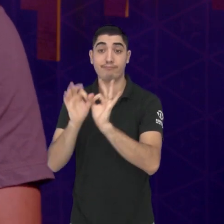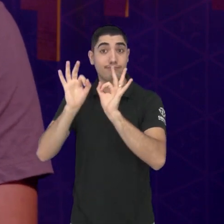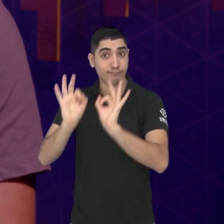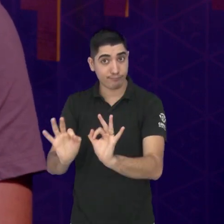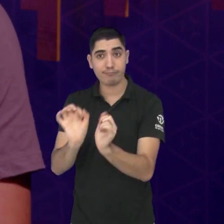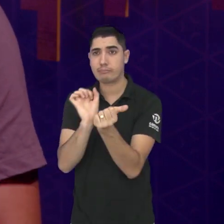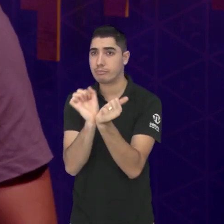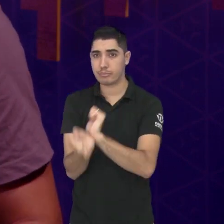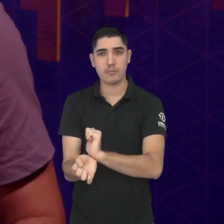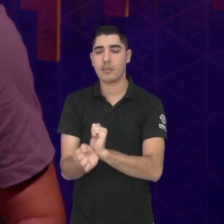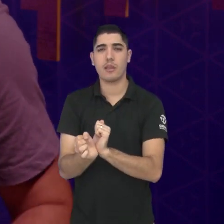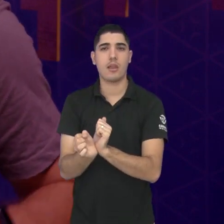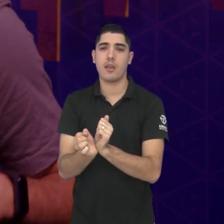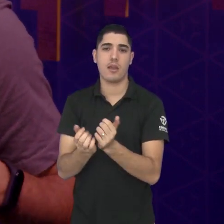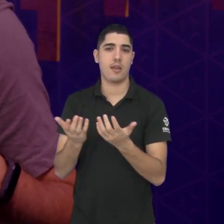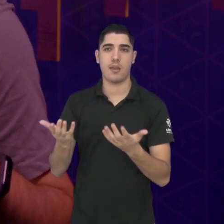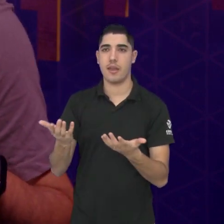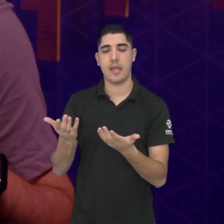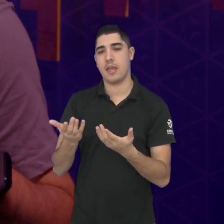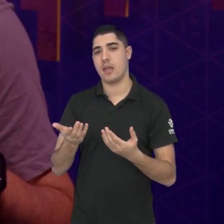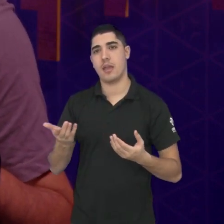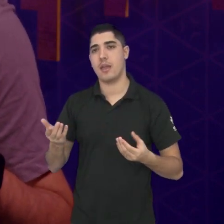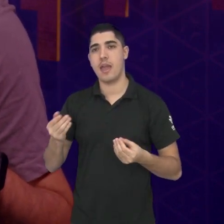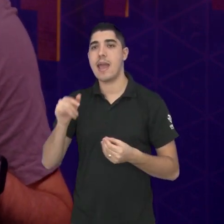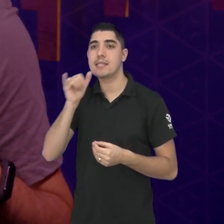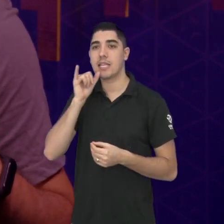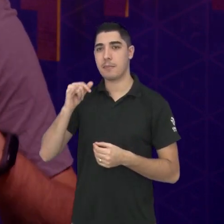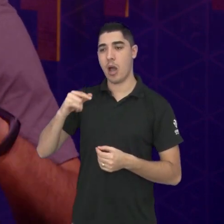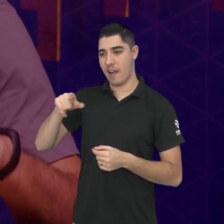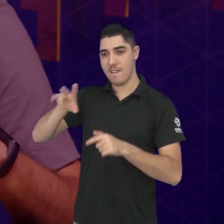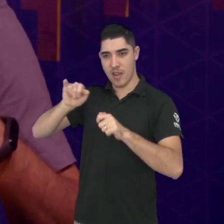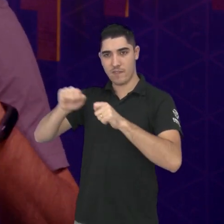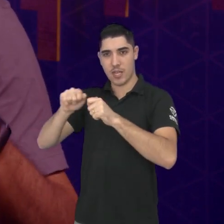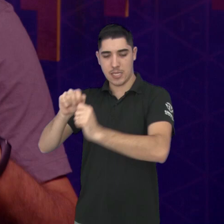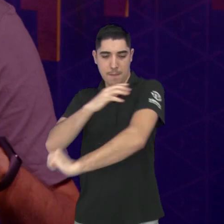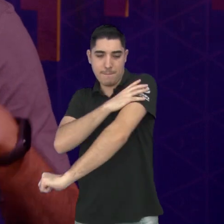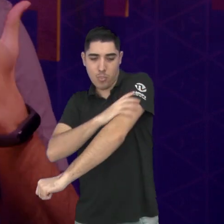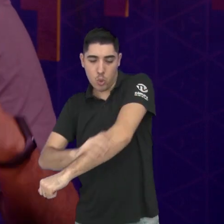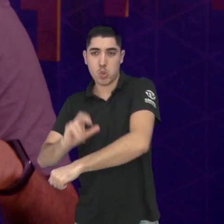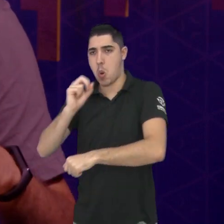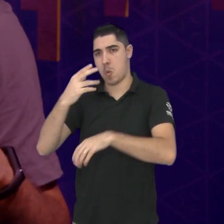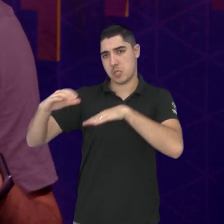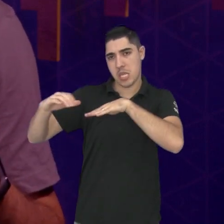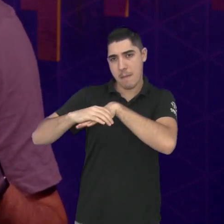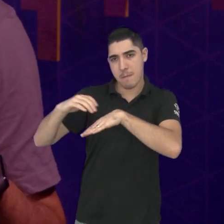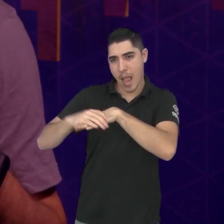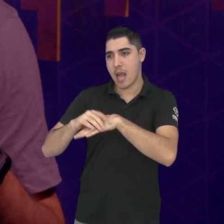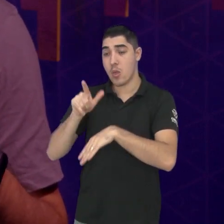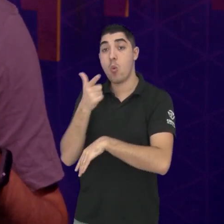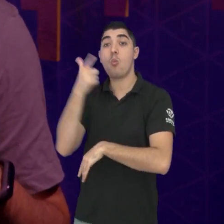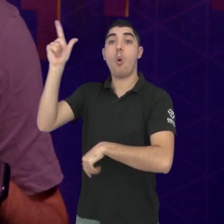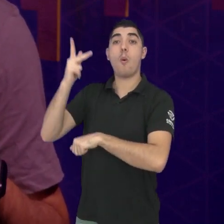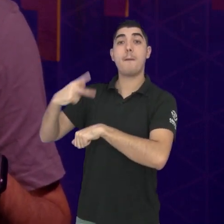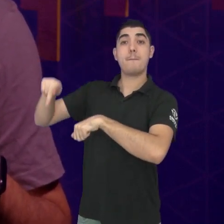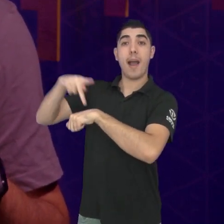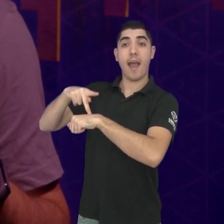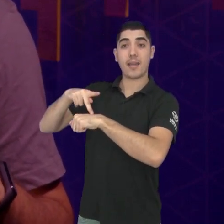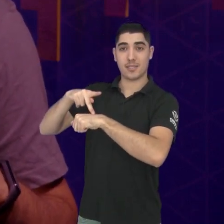né? Sei lá, vai produzir uma blusa, um sapato, qualquer coisa num